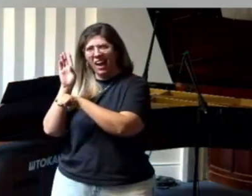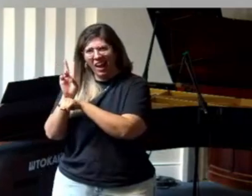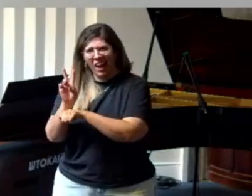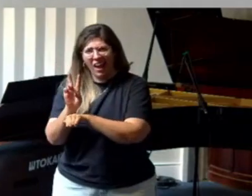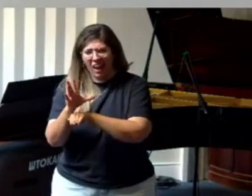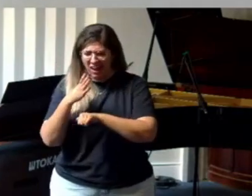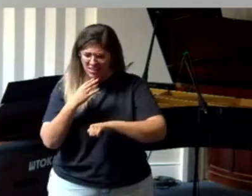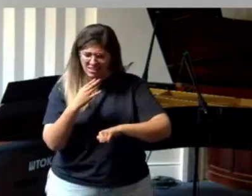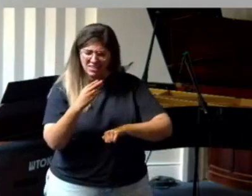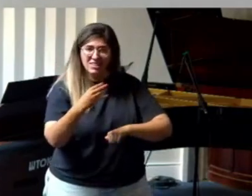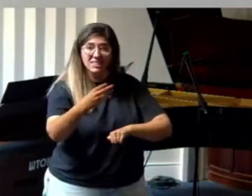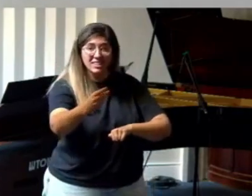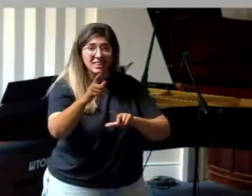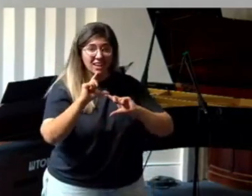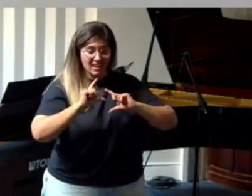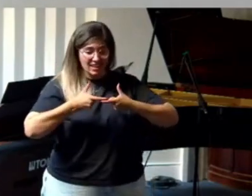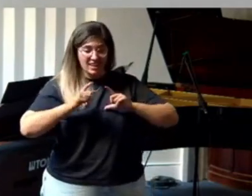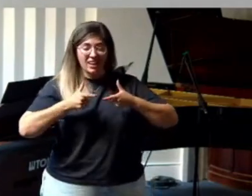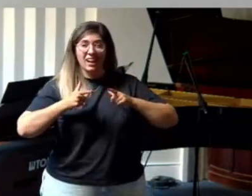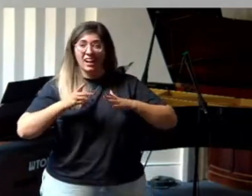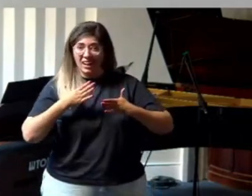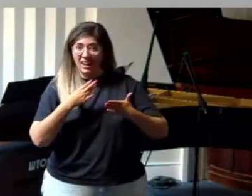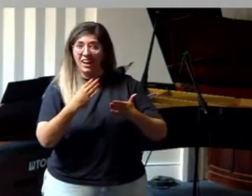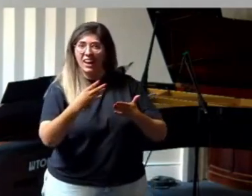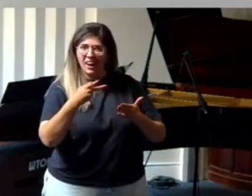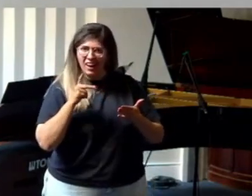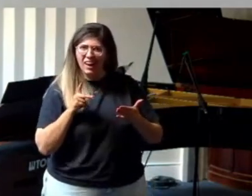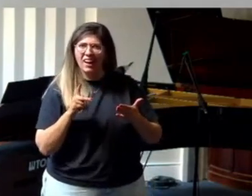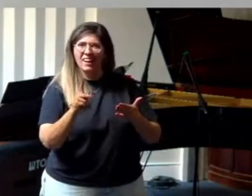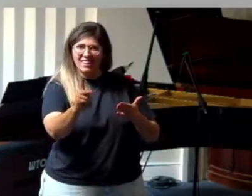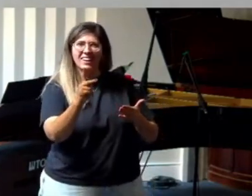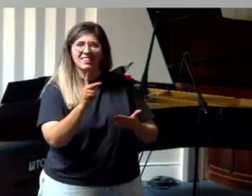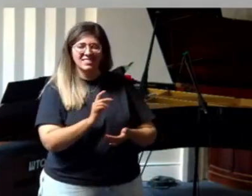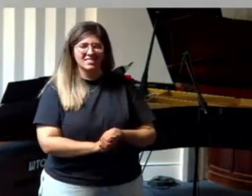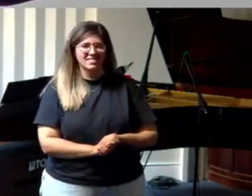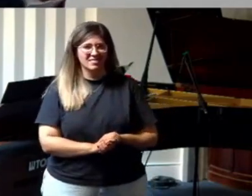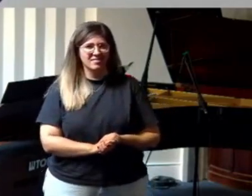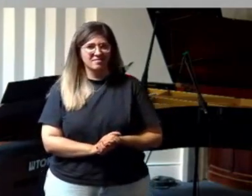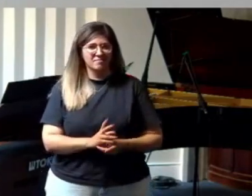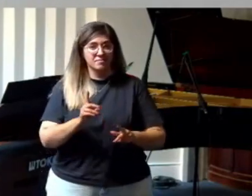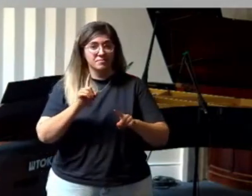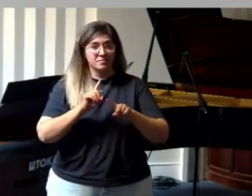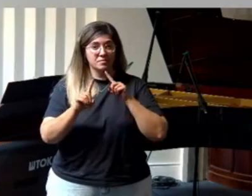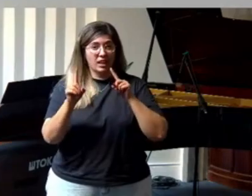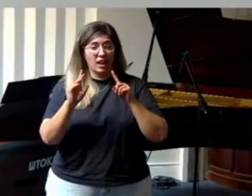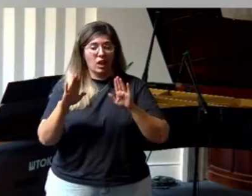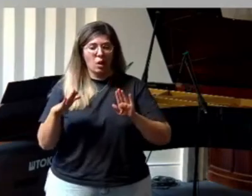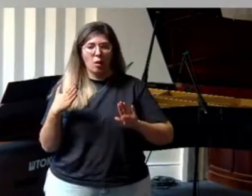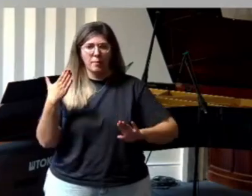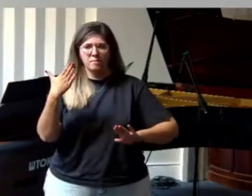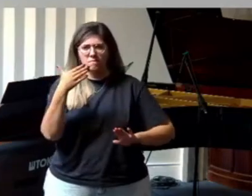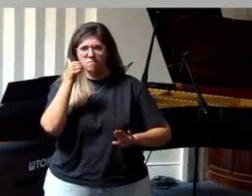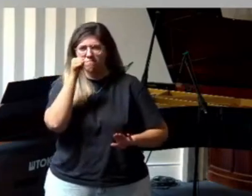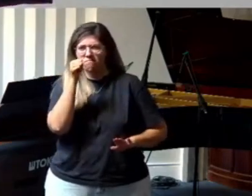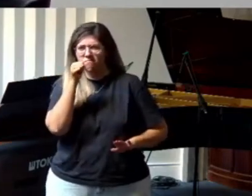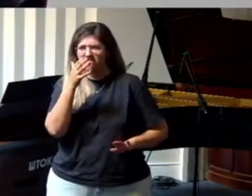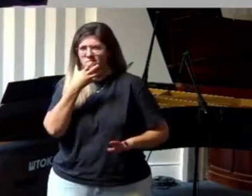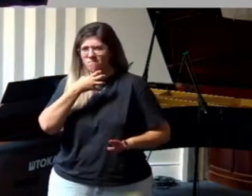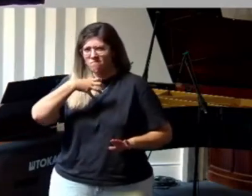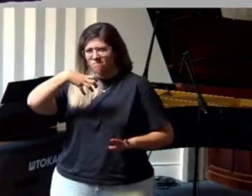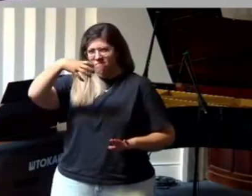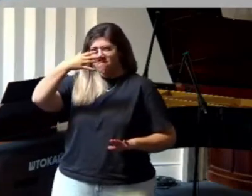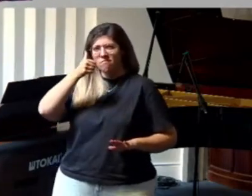a descendência de Judá, ou para que a descendência de Judá continuasse. Quando Atalia achou que não havia mais